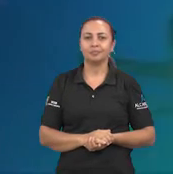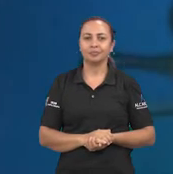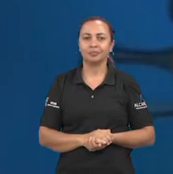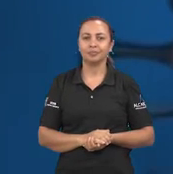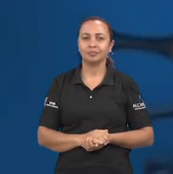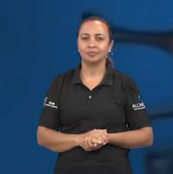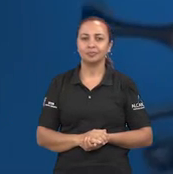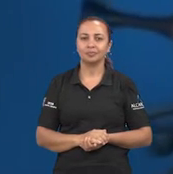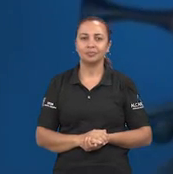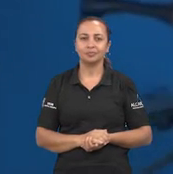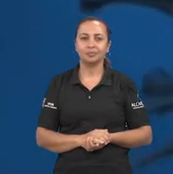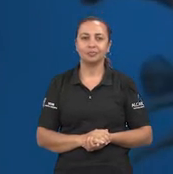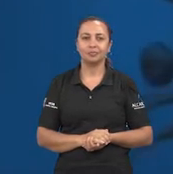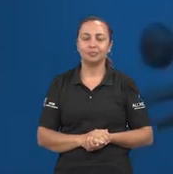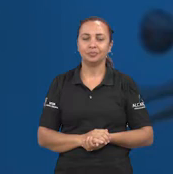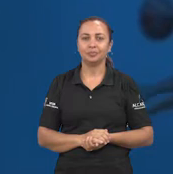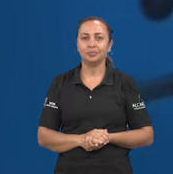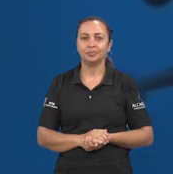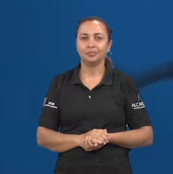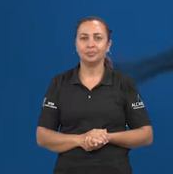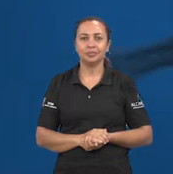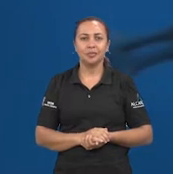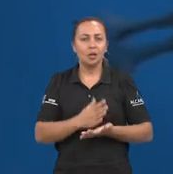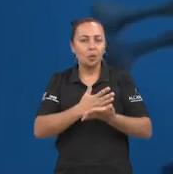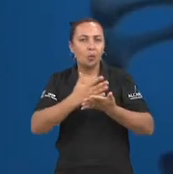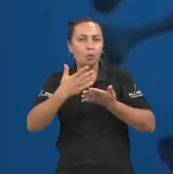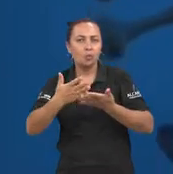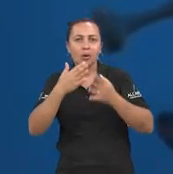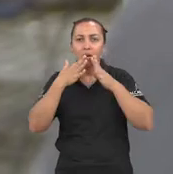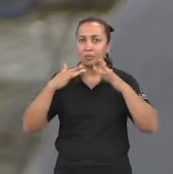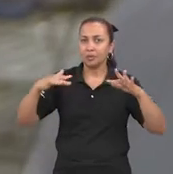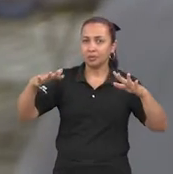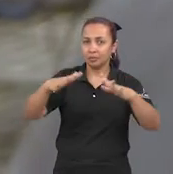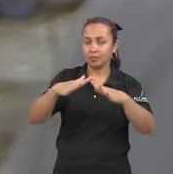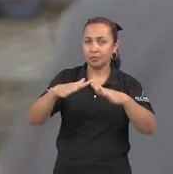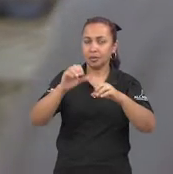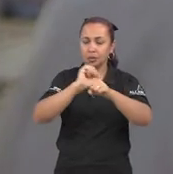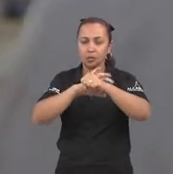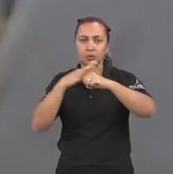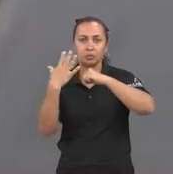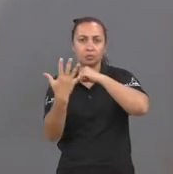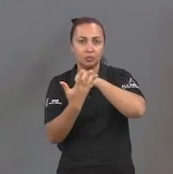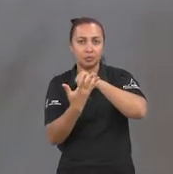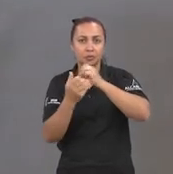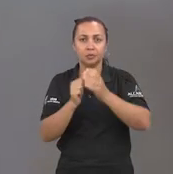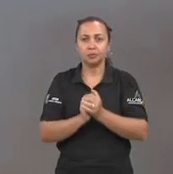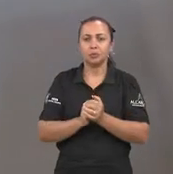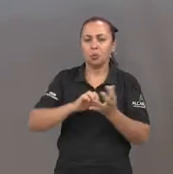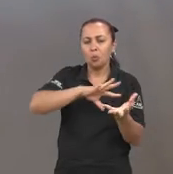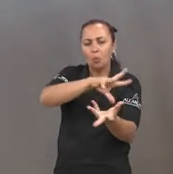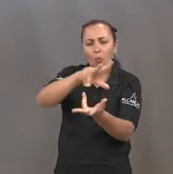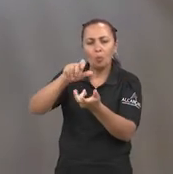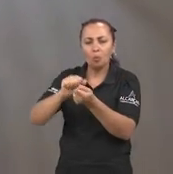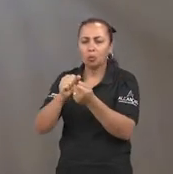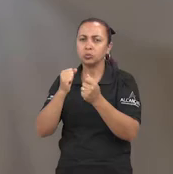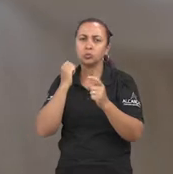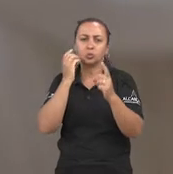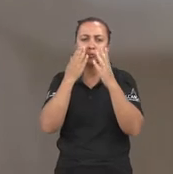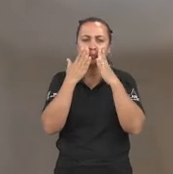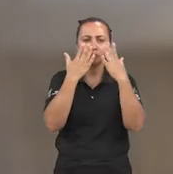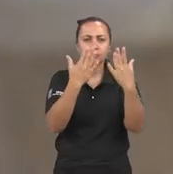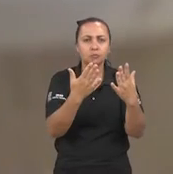é bem no início da pandemia da couve 19 é o mundo se deparou com a nova situação que não estava totalmente